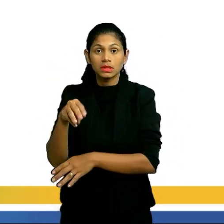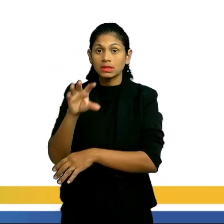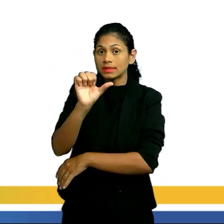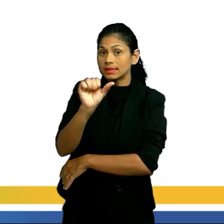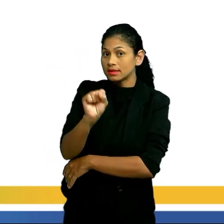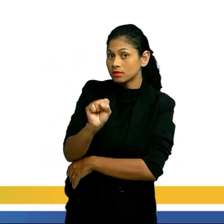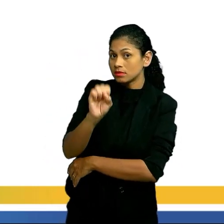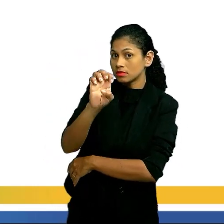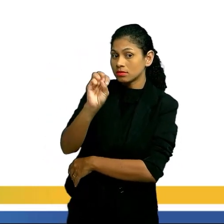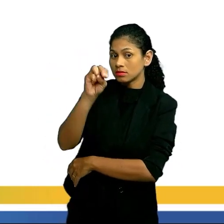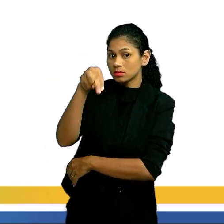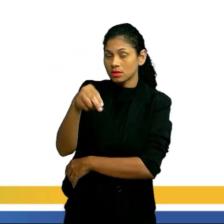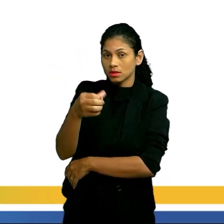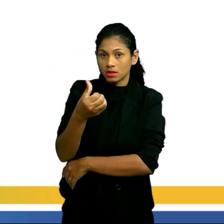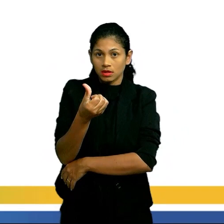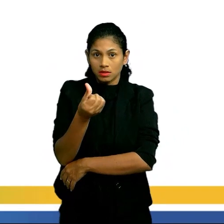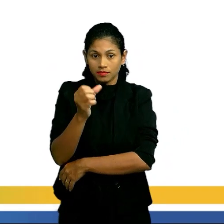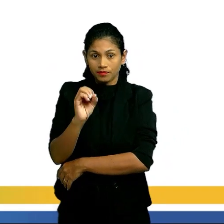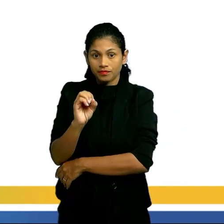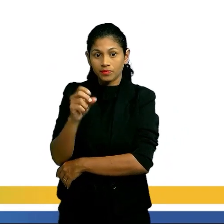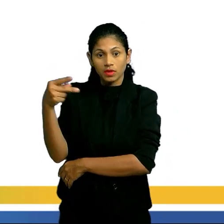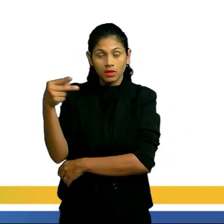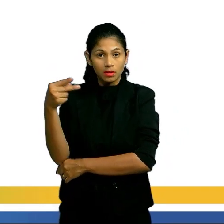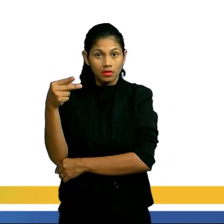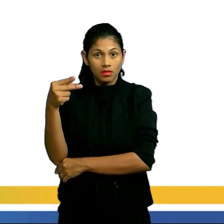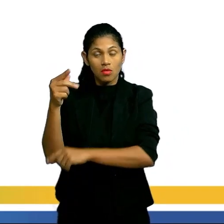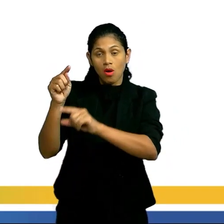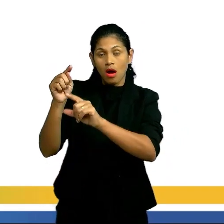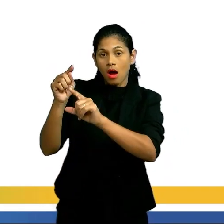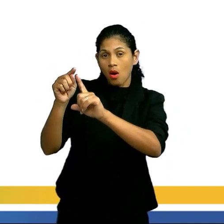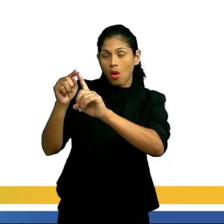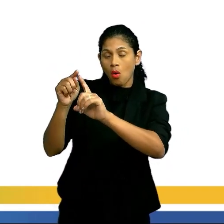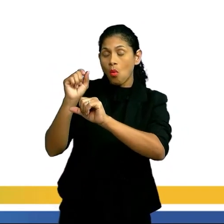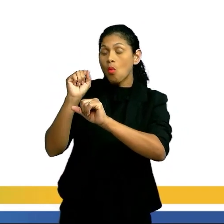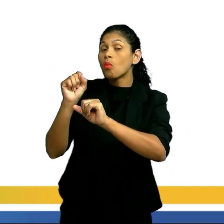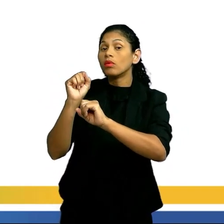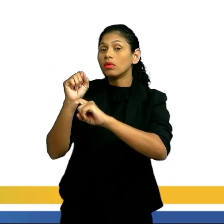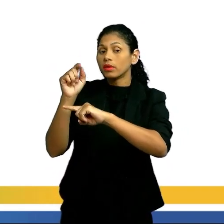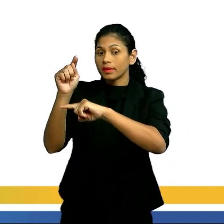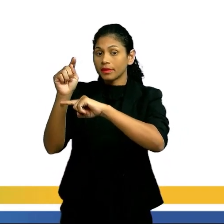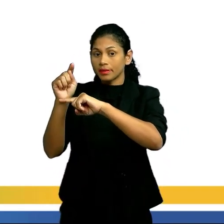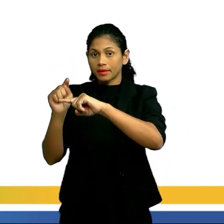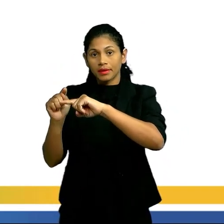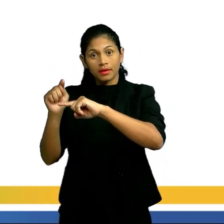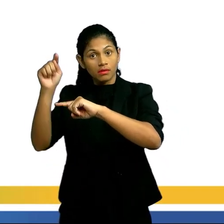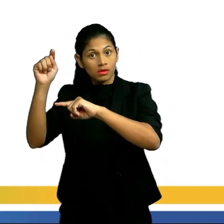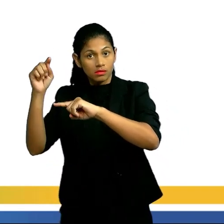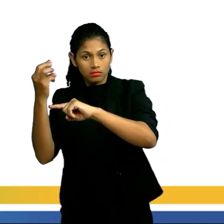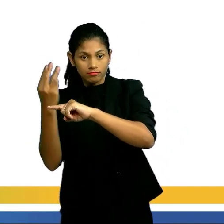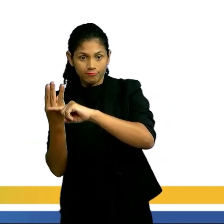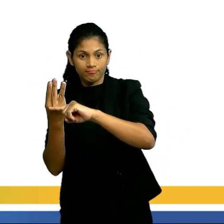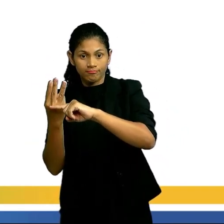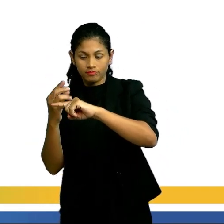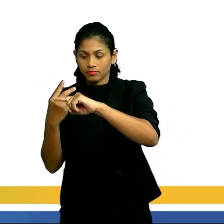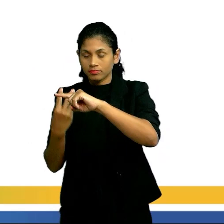fórmula do seno de 60, que é cateto oposto sobre hipotenusa, como você pode ver aí. Vamos